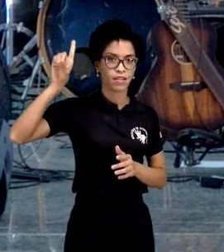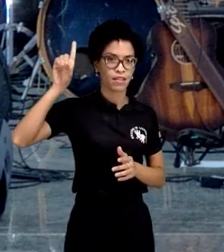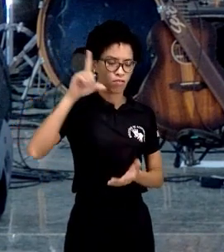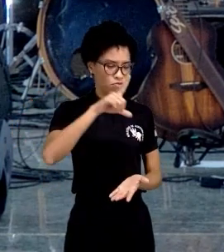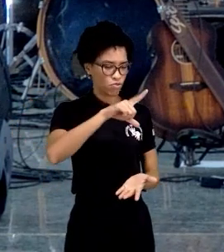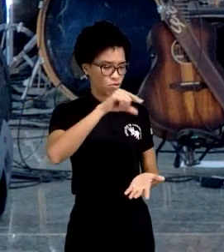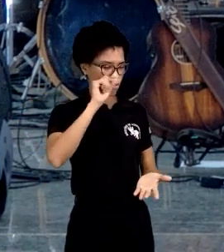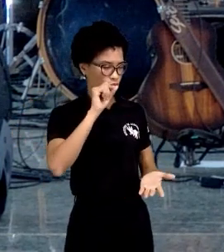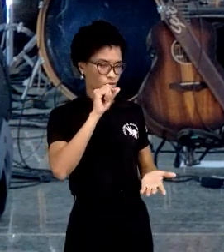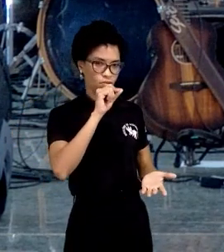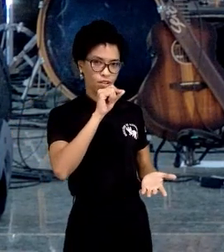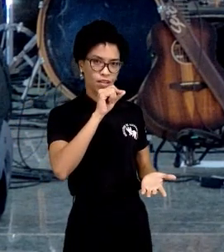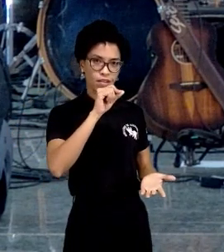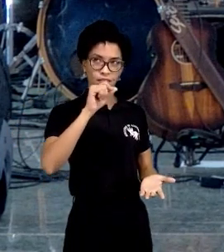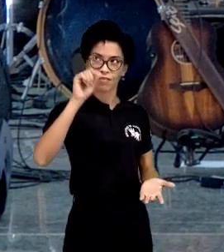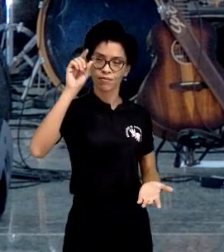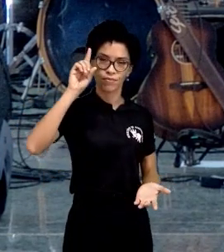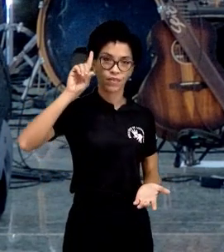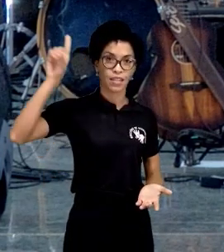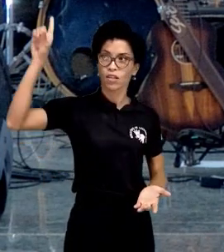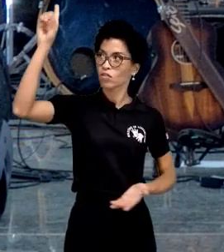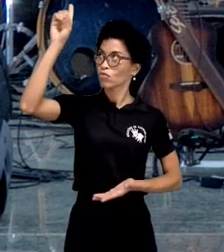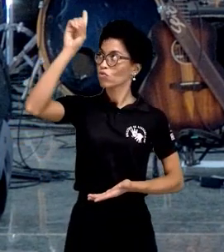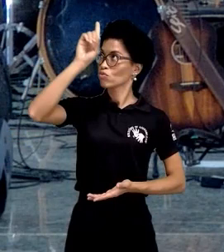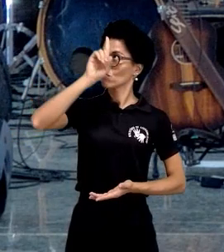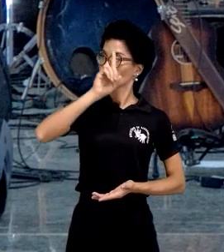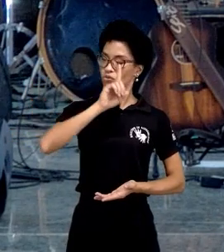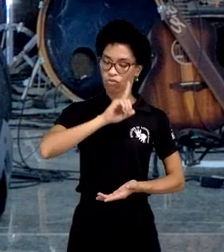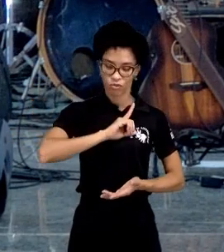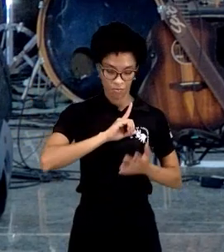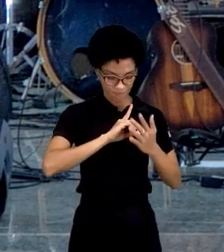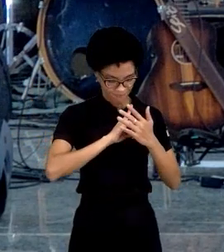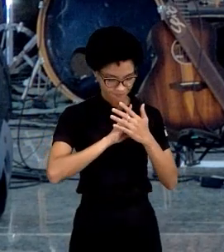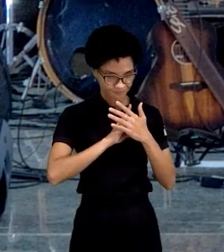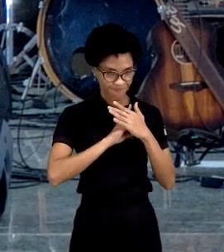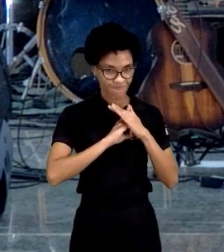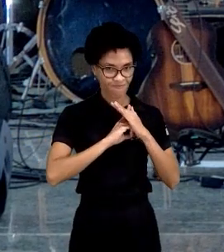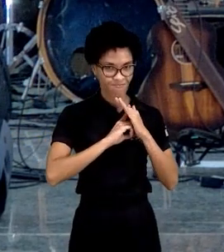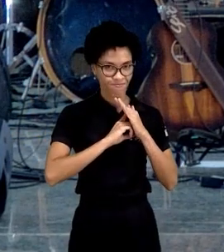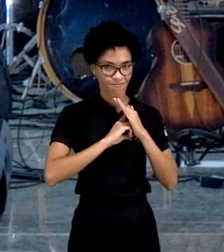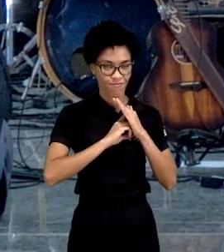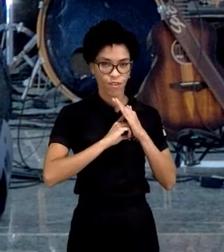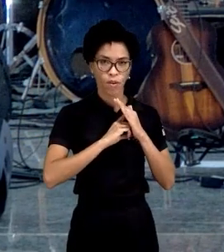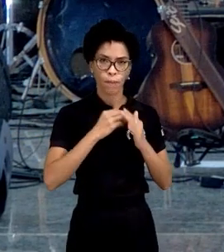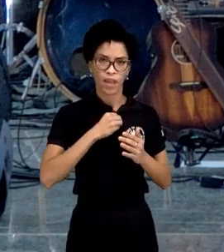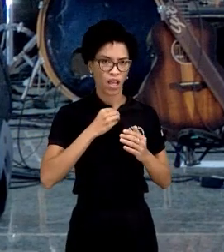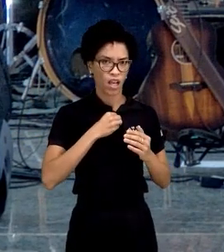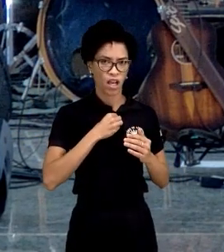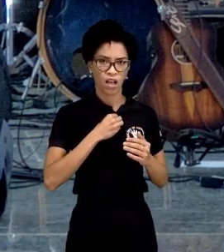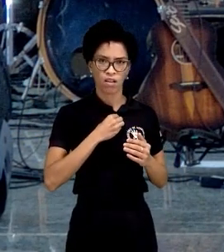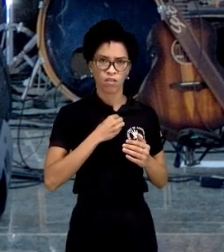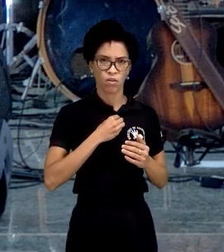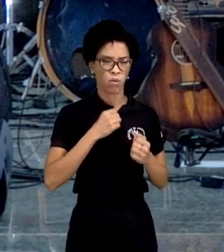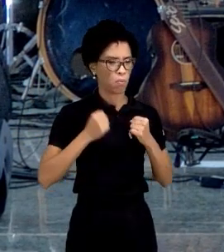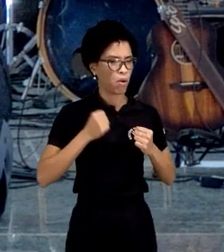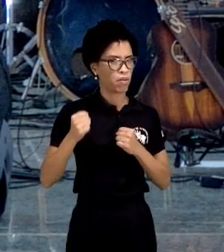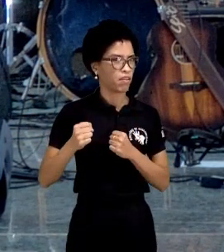pecado não tem mais poder sobre nossas vidas. Ele quer te usar. Entrega o teu caminho ao